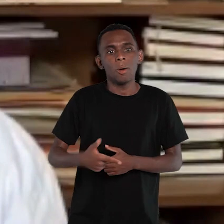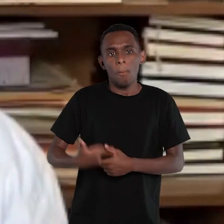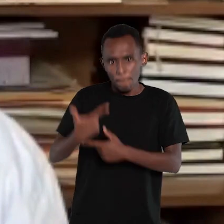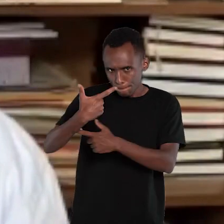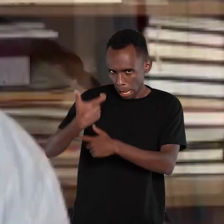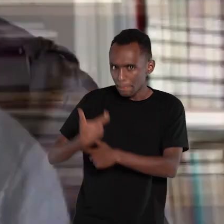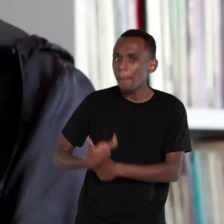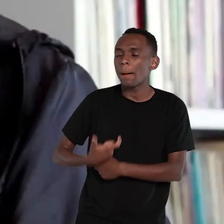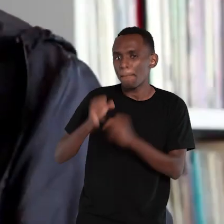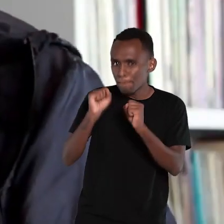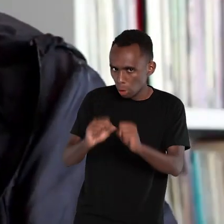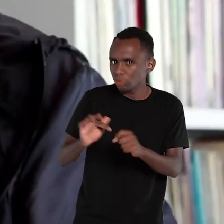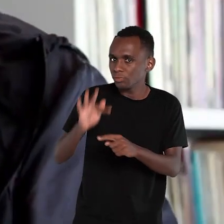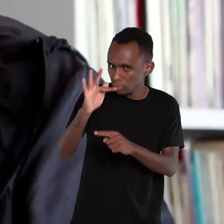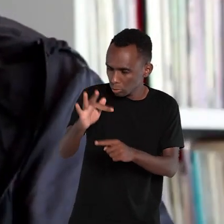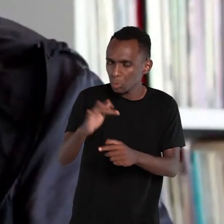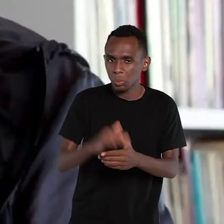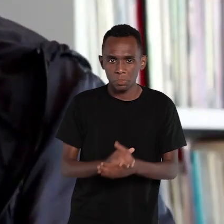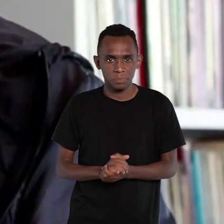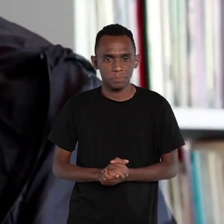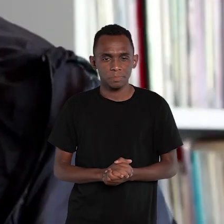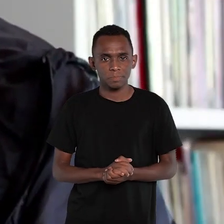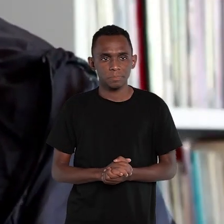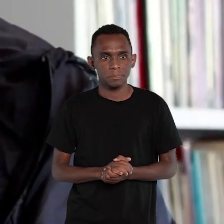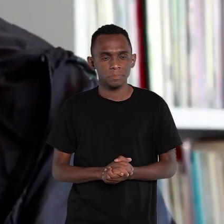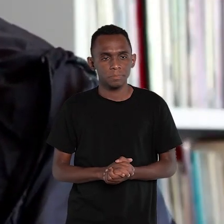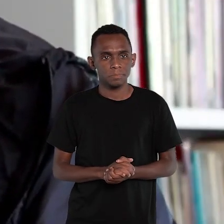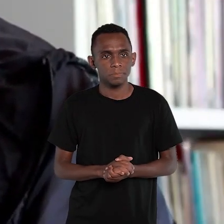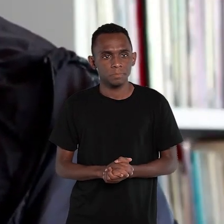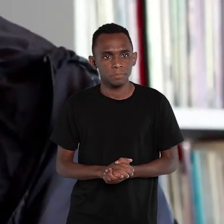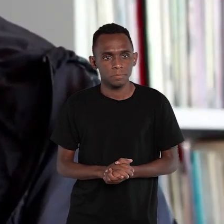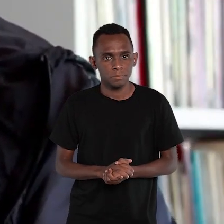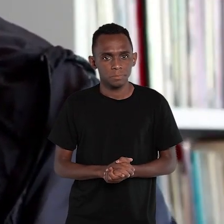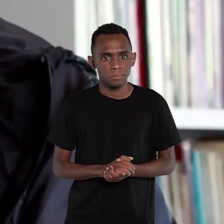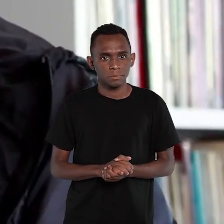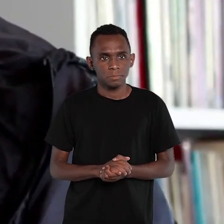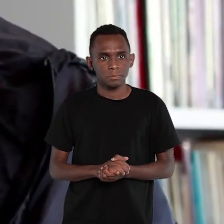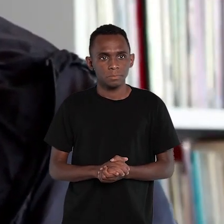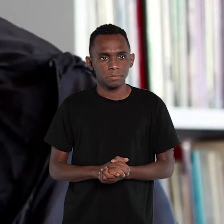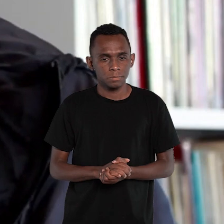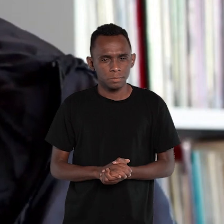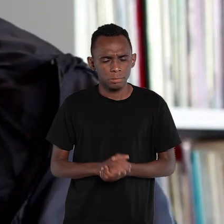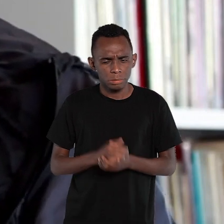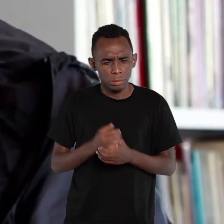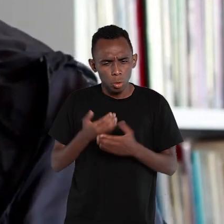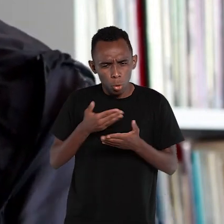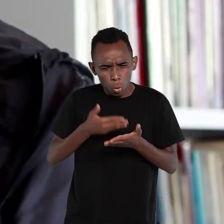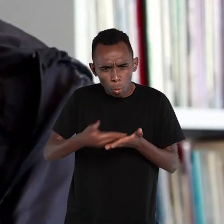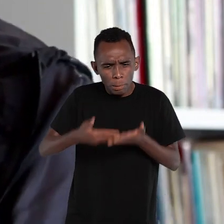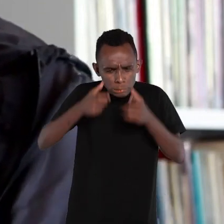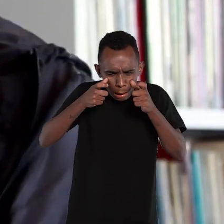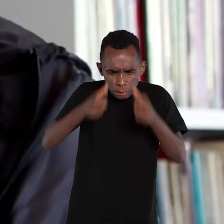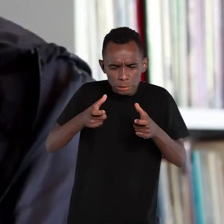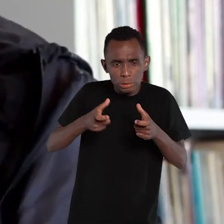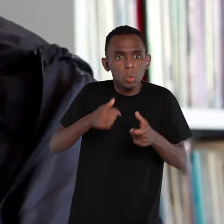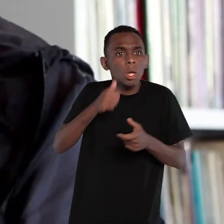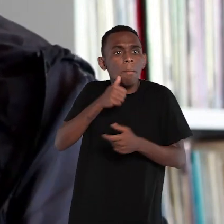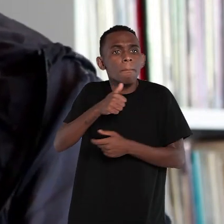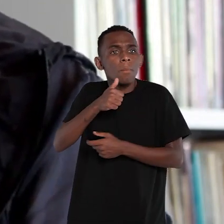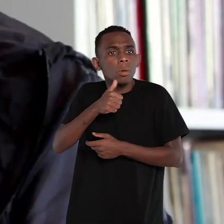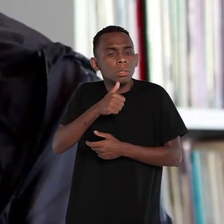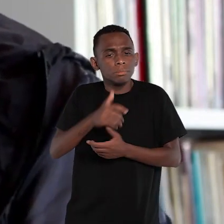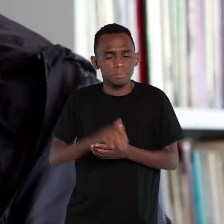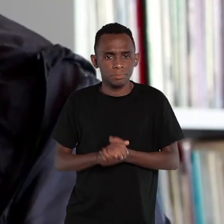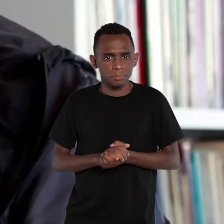buraco de bala. É buraco de bala. Muito legal. Você passa a prestar muita atenção na mulher.